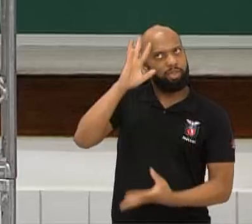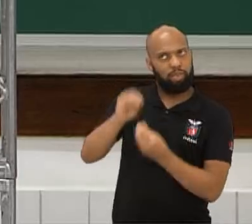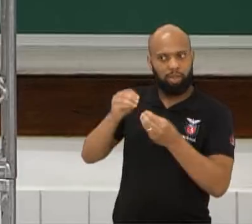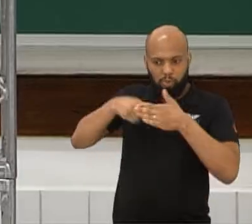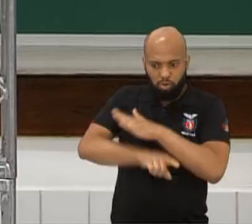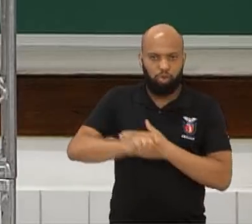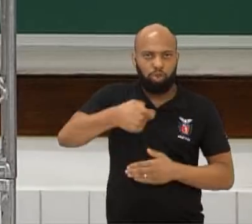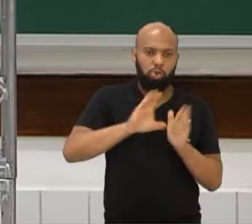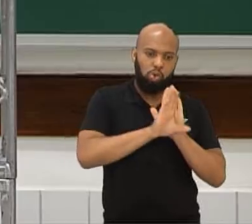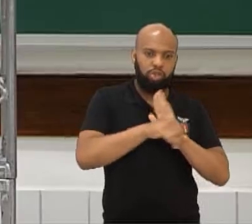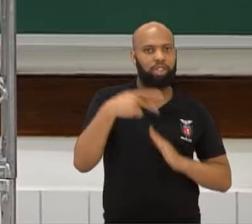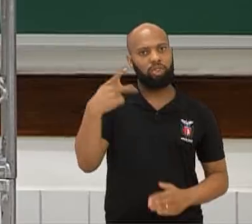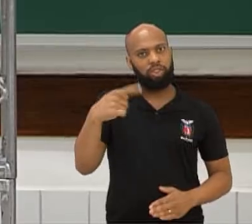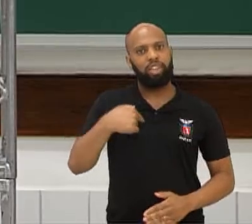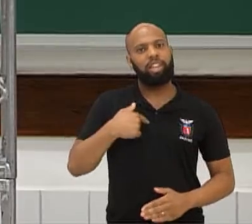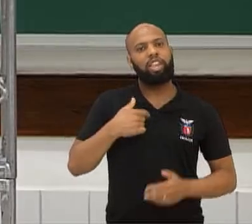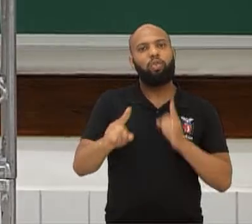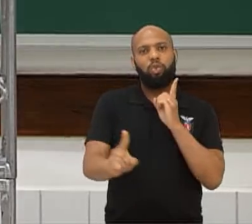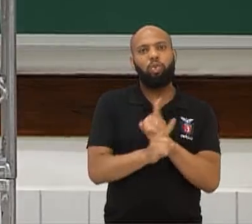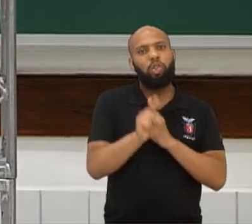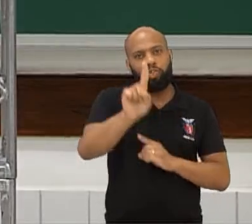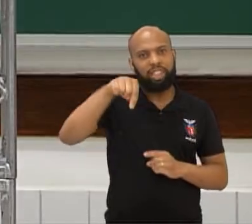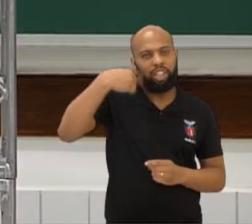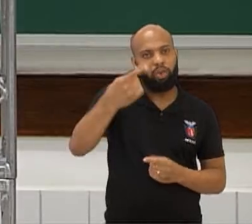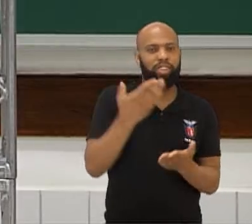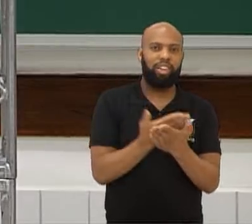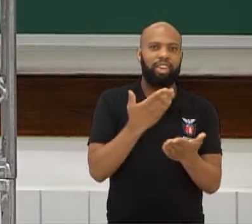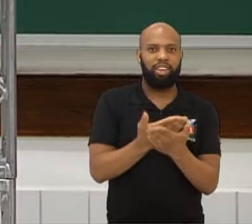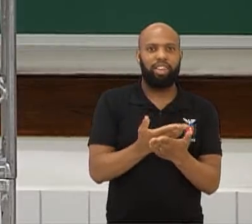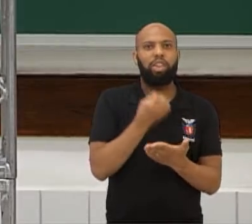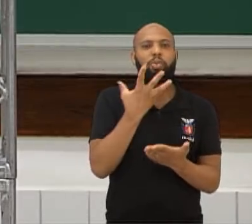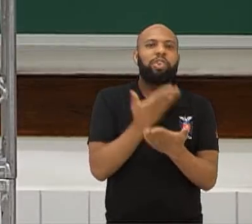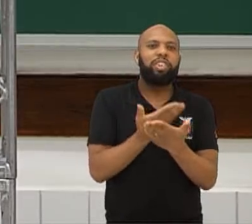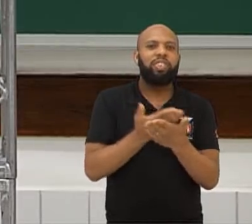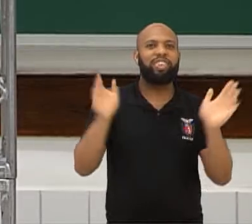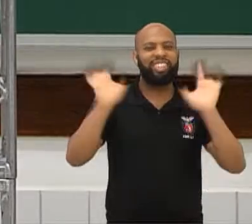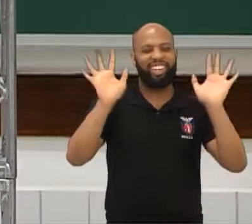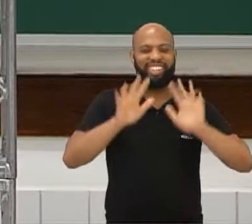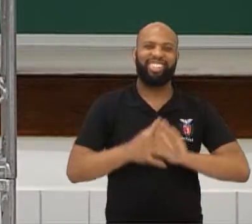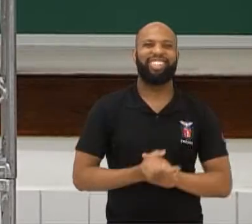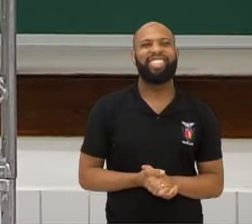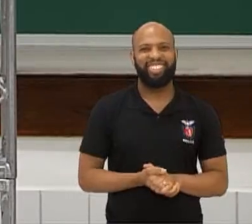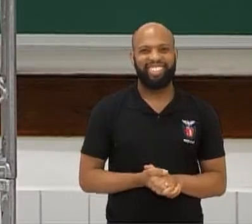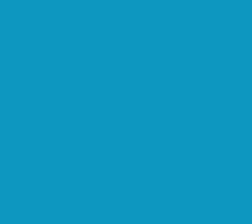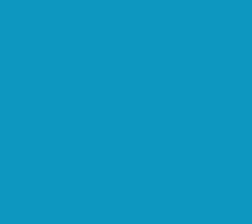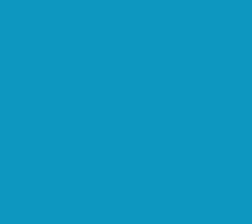pouco mais dos seus conceitos, e eu aguardo vocês na próxima aula. Bons estudos e até!